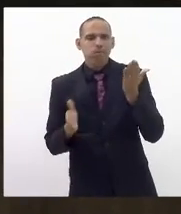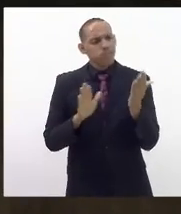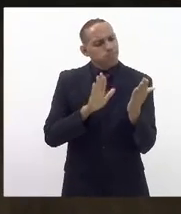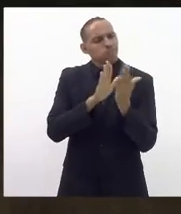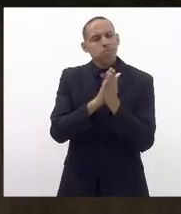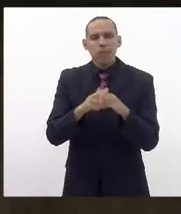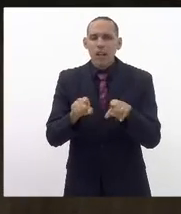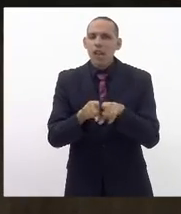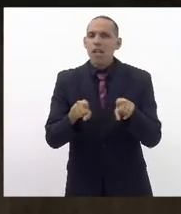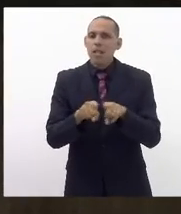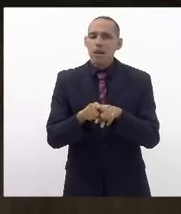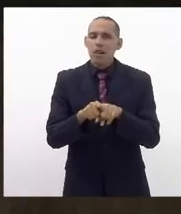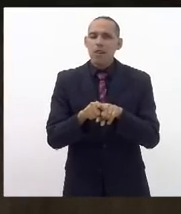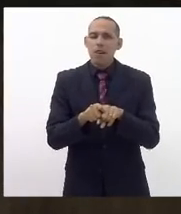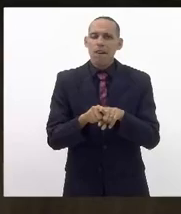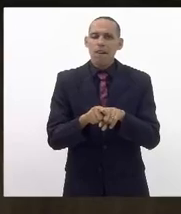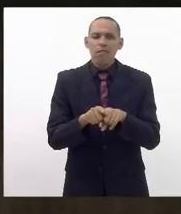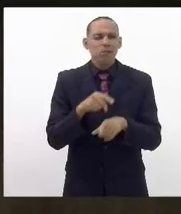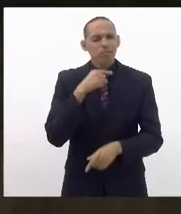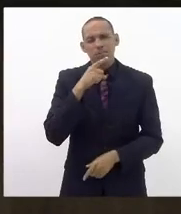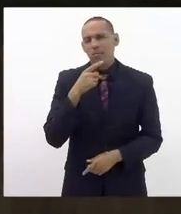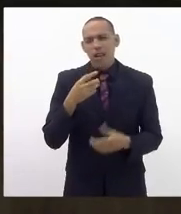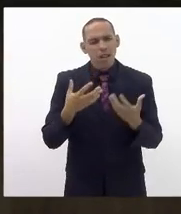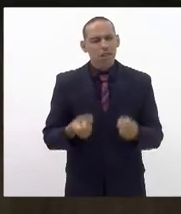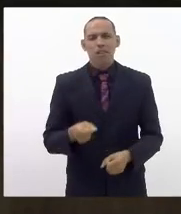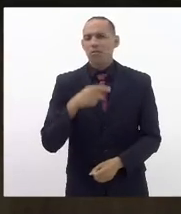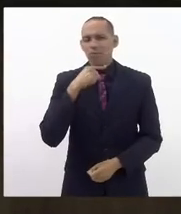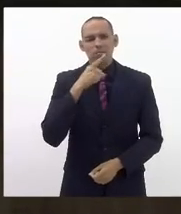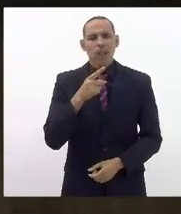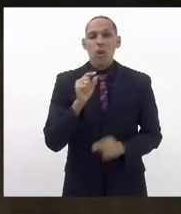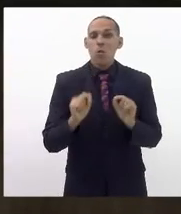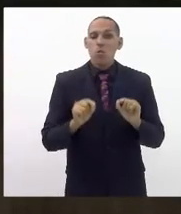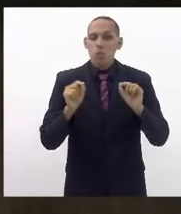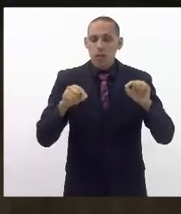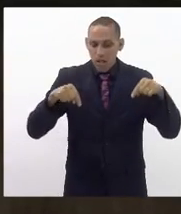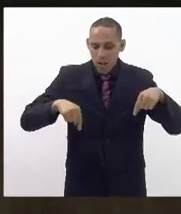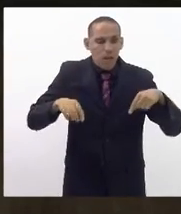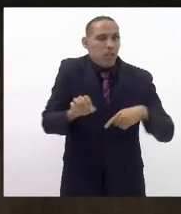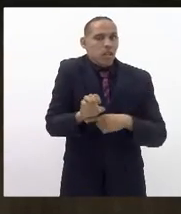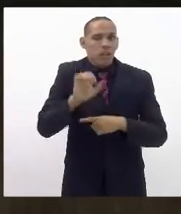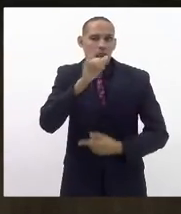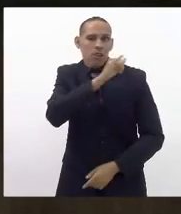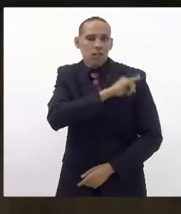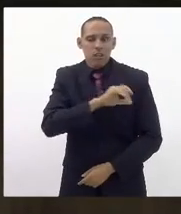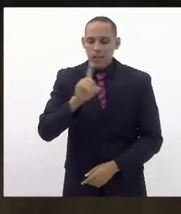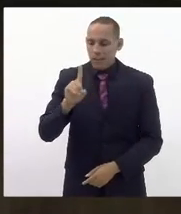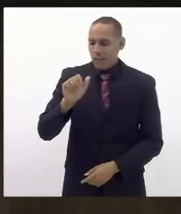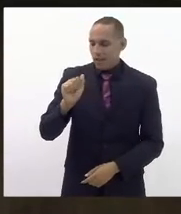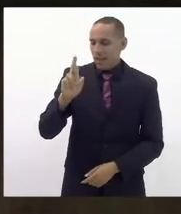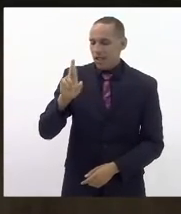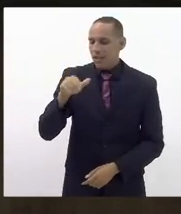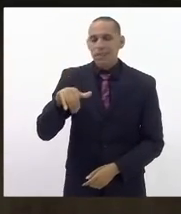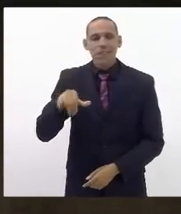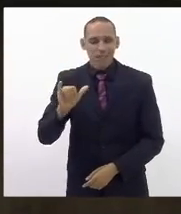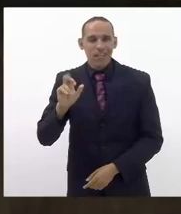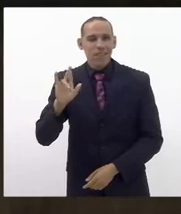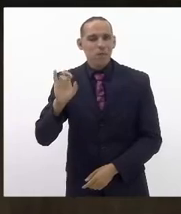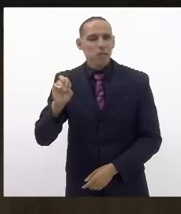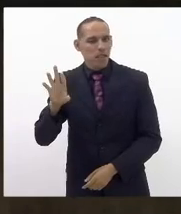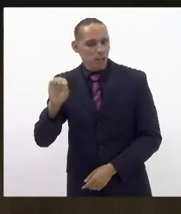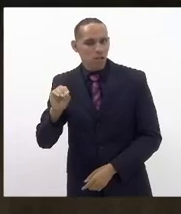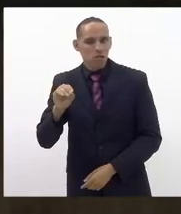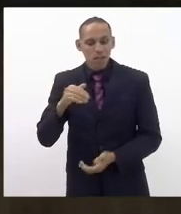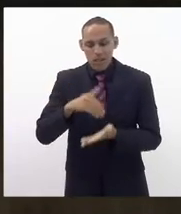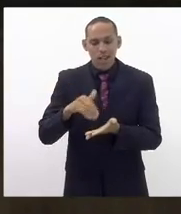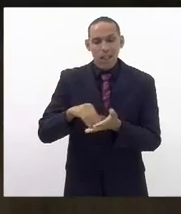nossa sociedade, é inadmissível que no Estado do Rio de Janeiro, onde Darcy Ribeiro foi secretário de Educação,